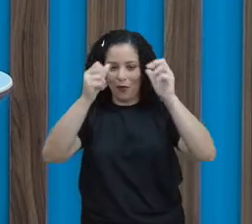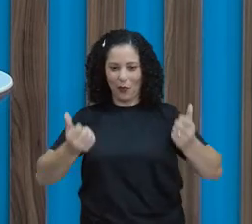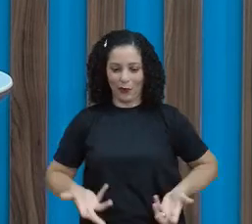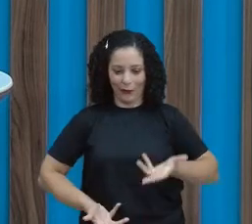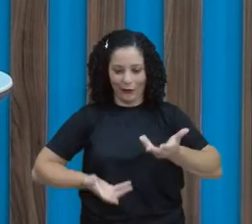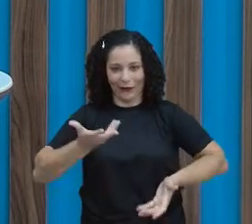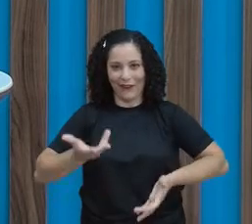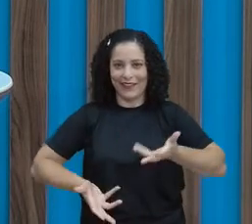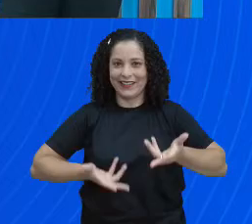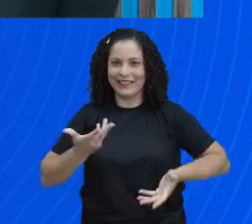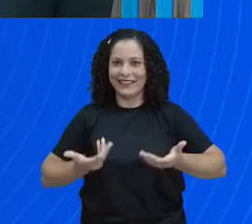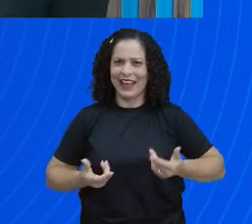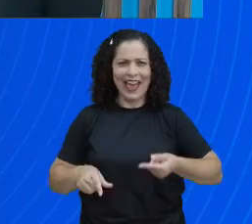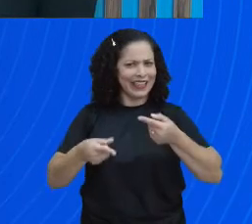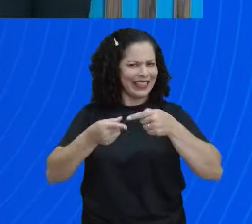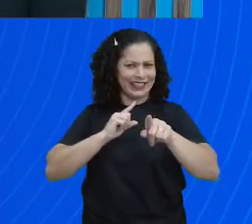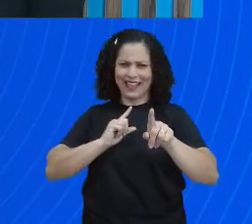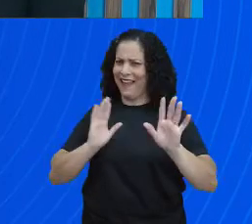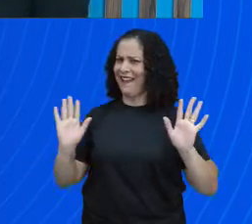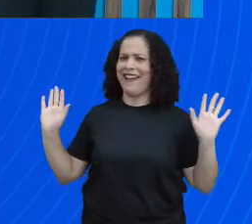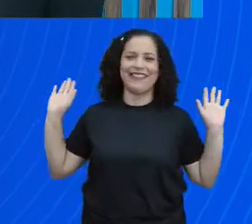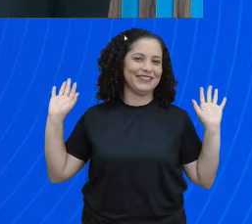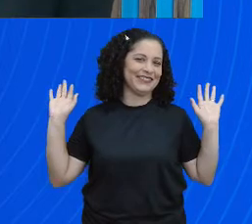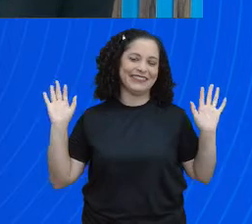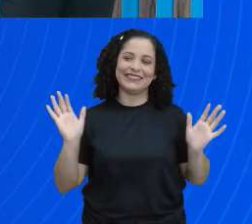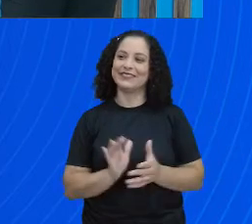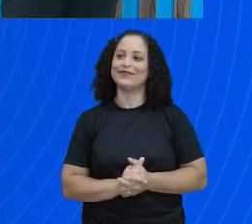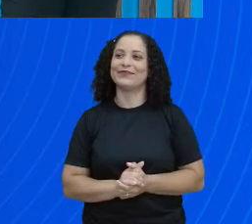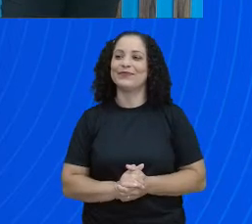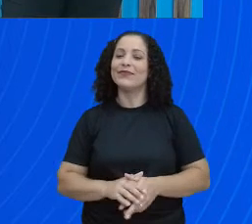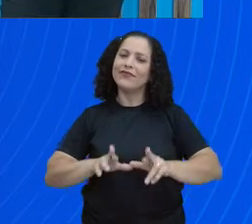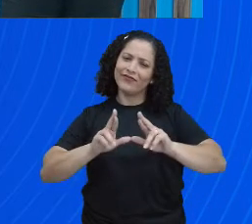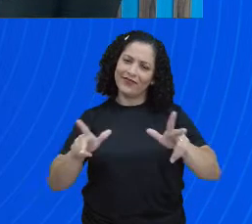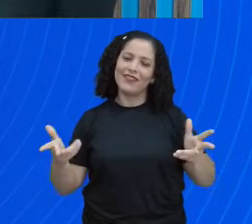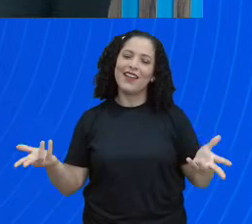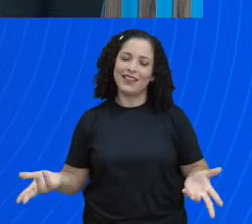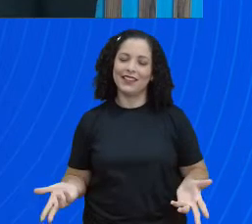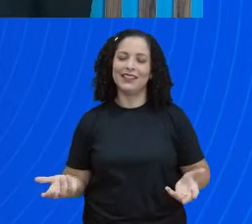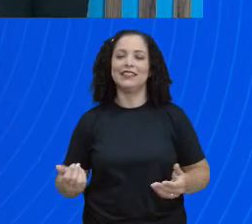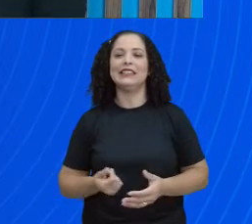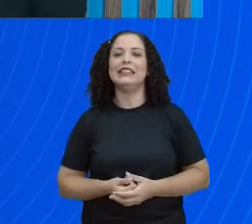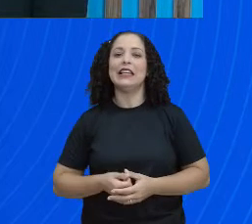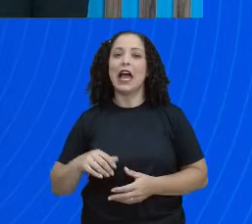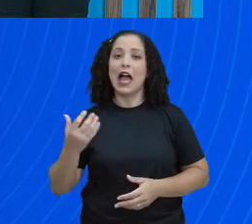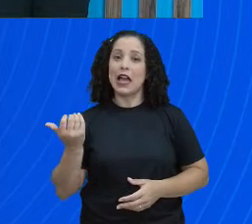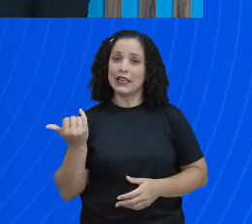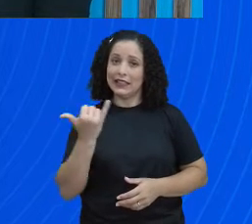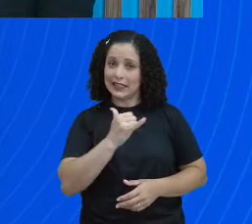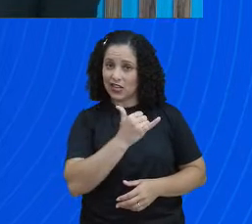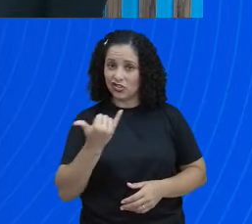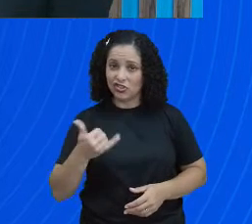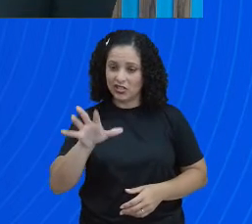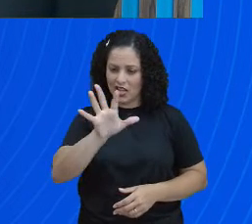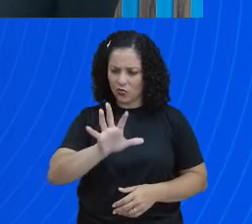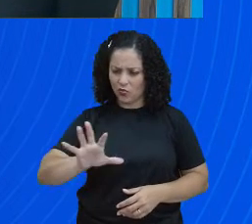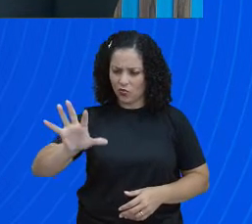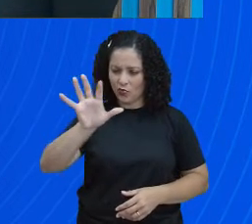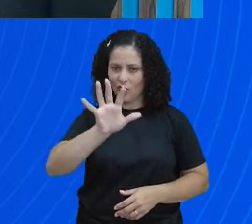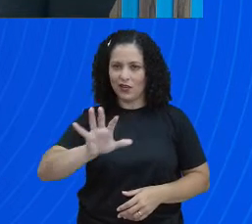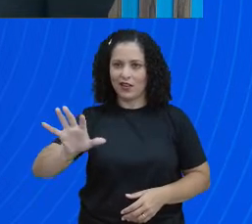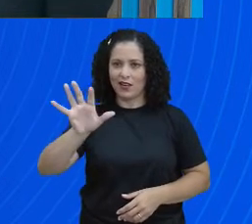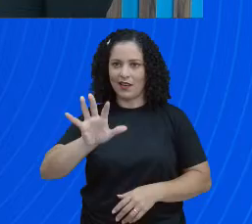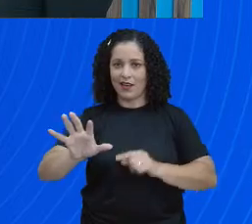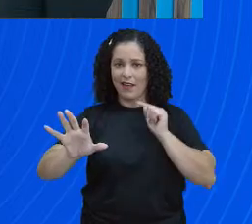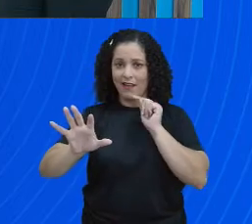Carol? Menina, ó, não necessariamente, né? Não é bem isso, né? A energia nuclear é o quê? A energia que está,